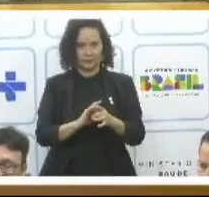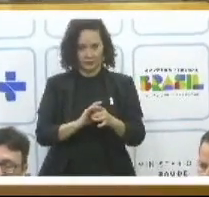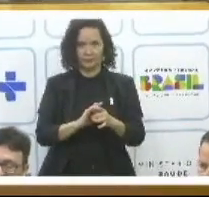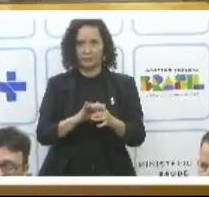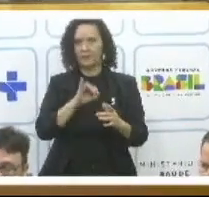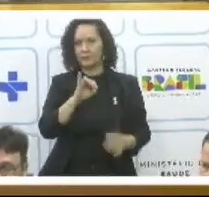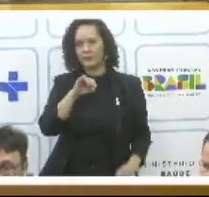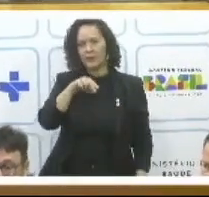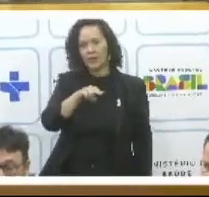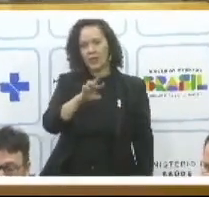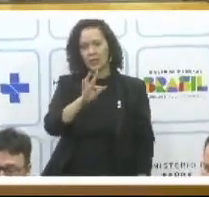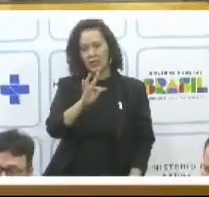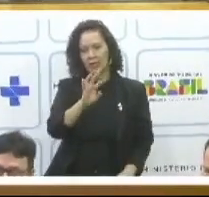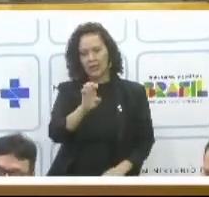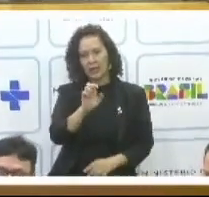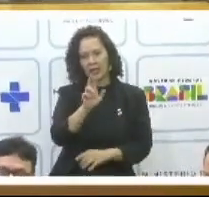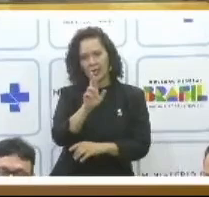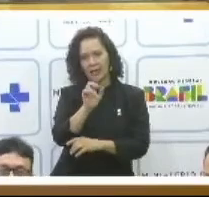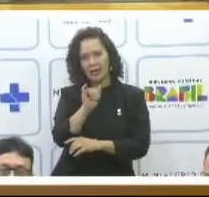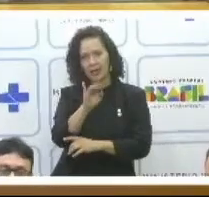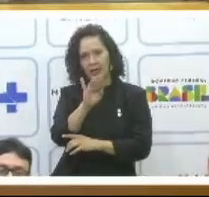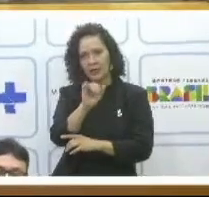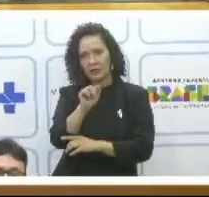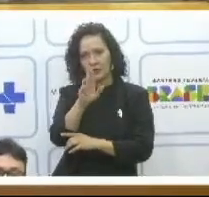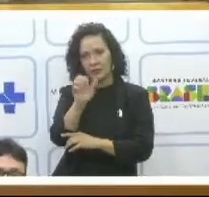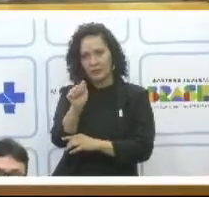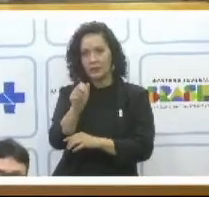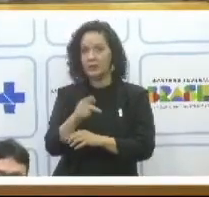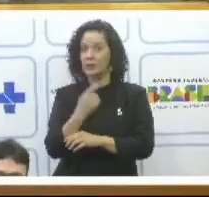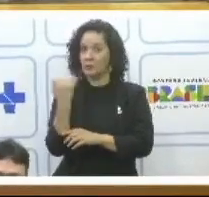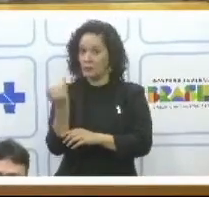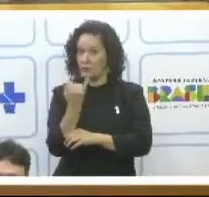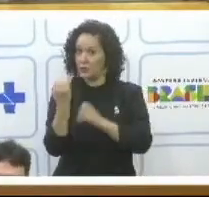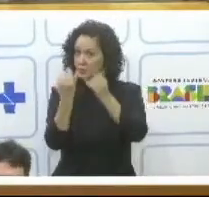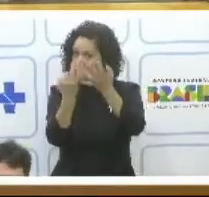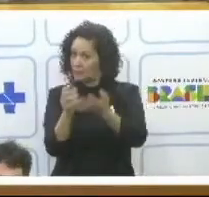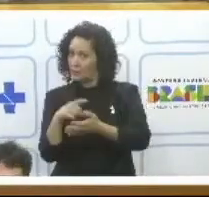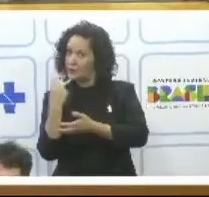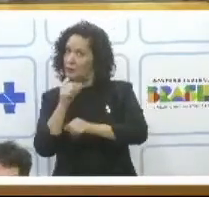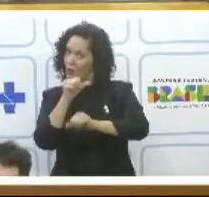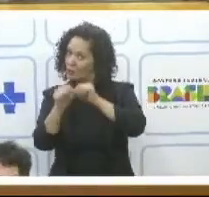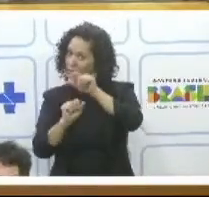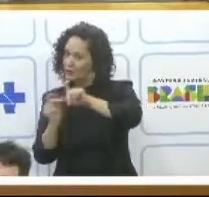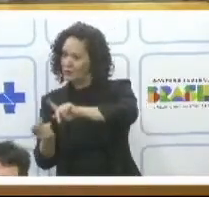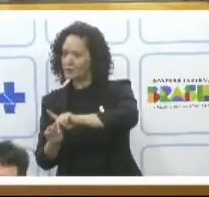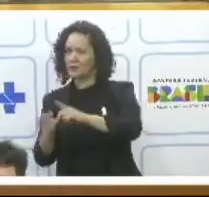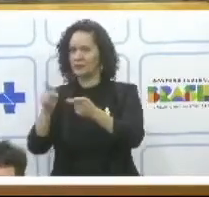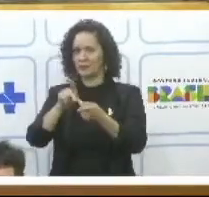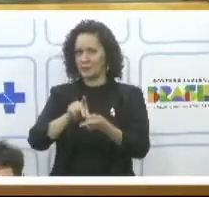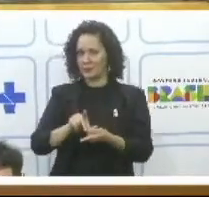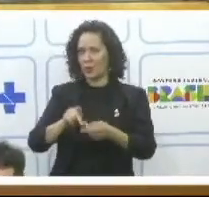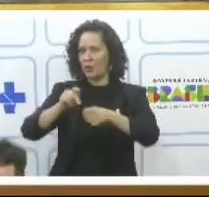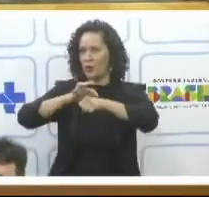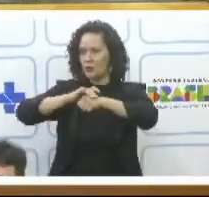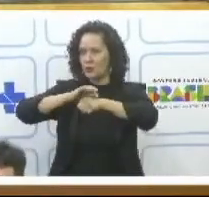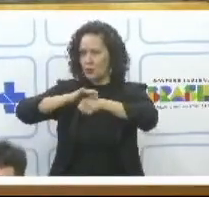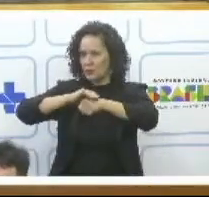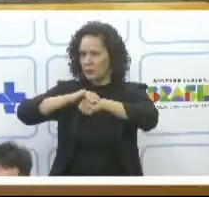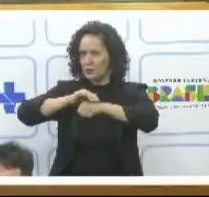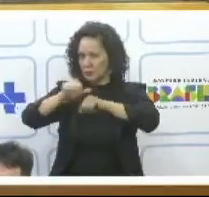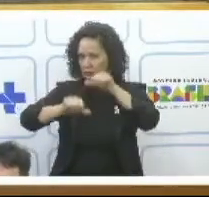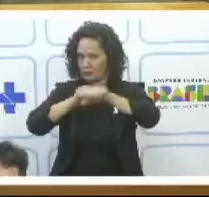é importante a gente falar, né, que a gente está numa transição epidemiológica importante, né, onde as doenças,